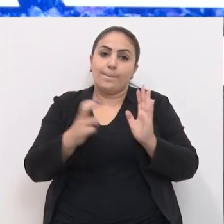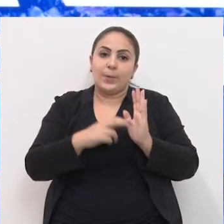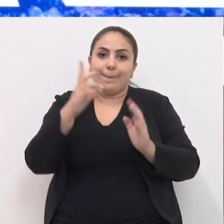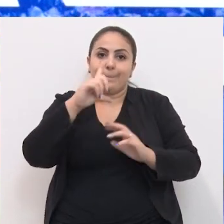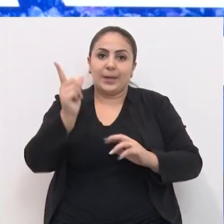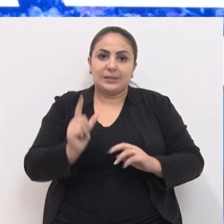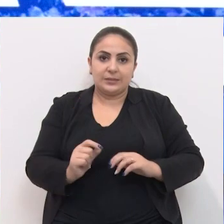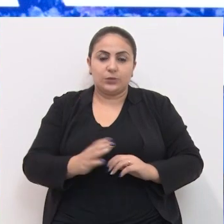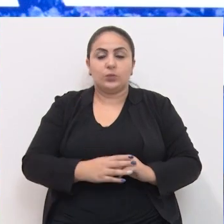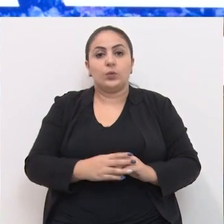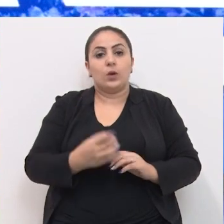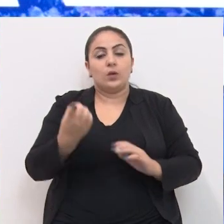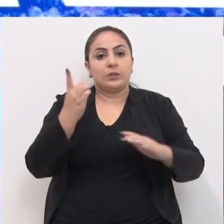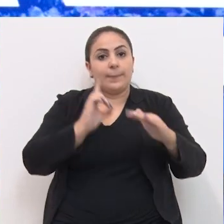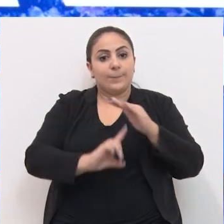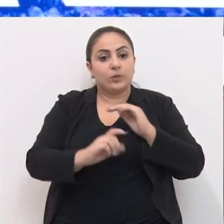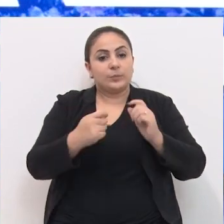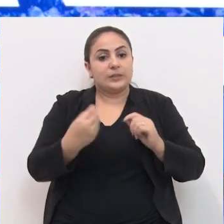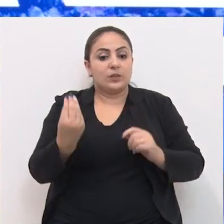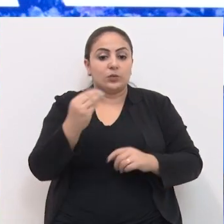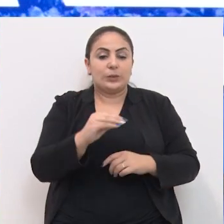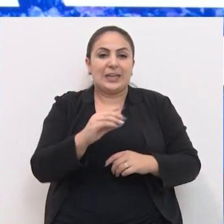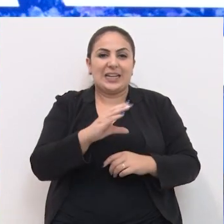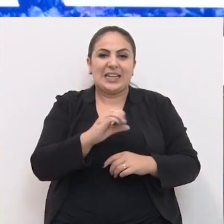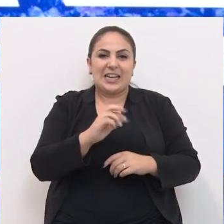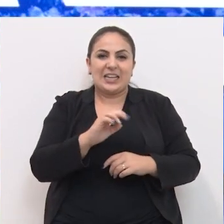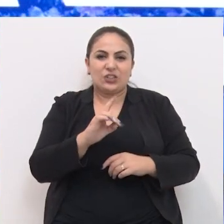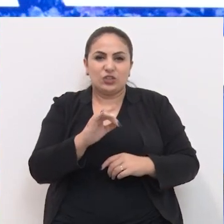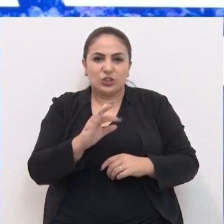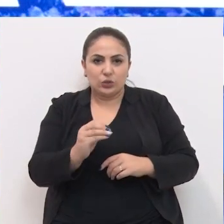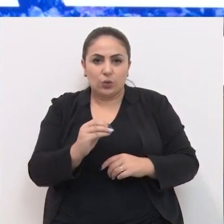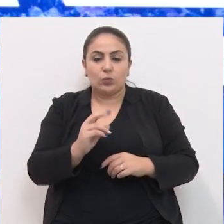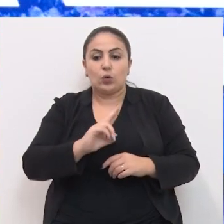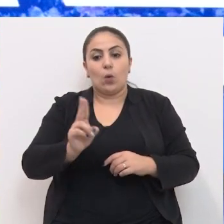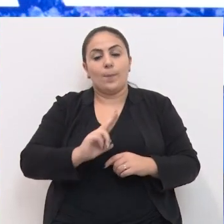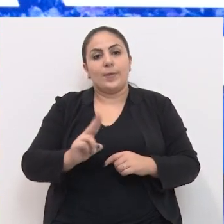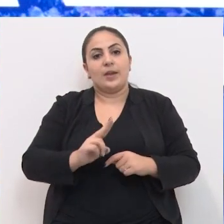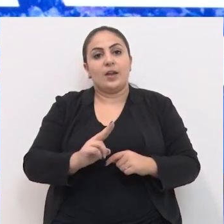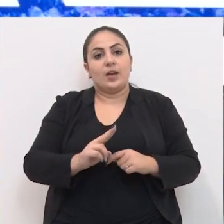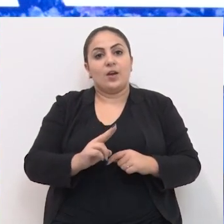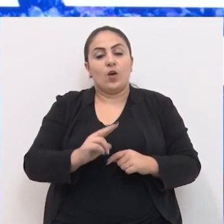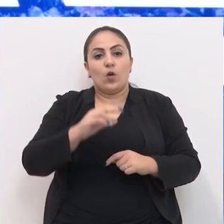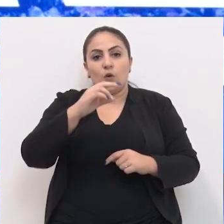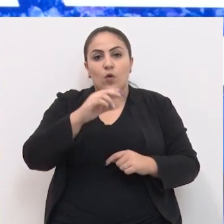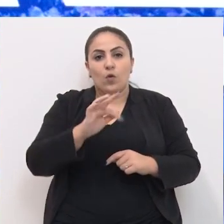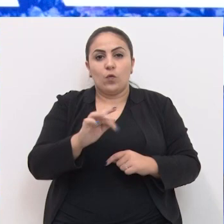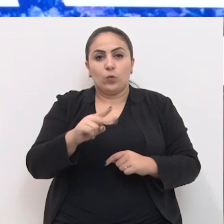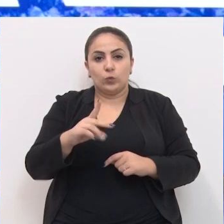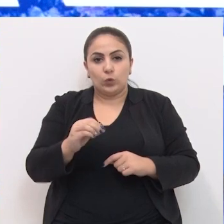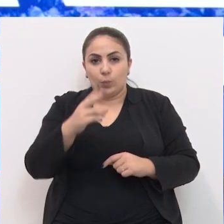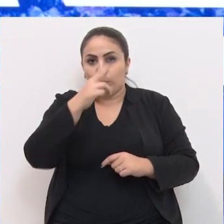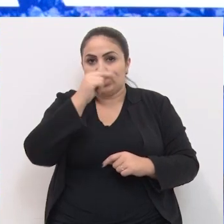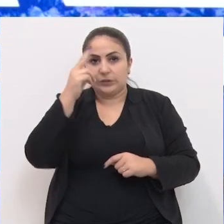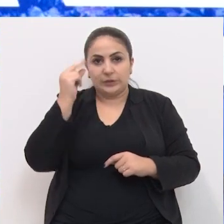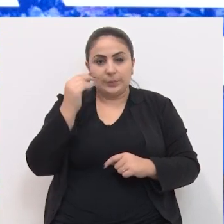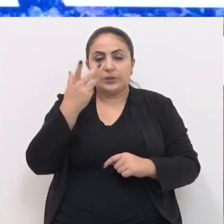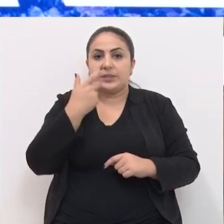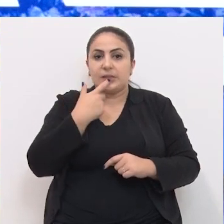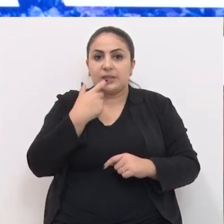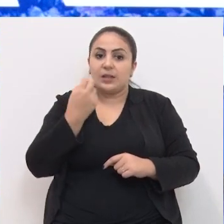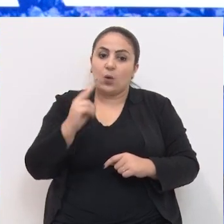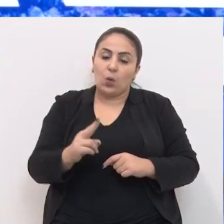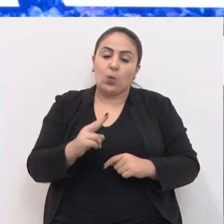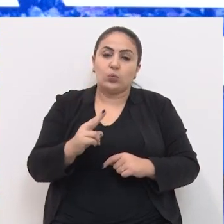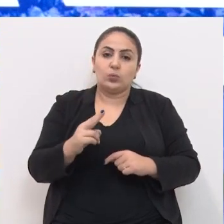O depósito precisa estar identificado com crédito ao Fundo Municipal dos Direitos da Criança e do Adolescente ou